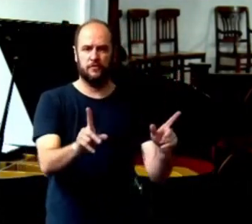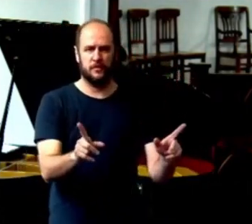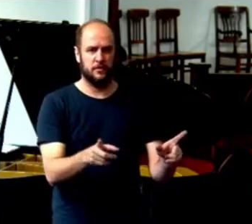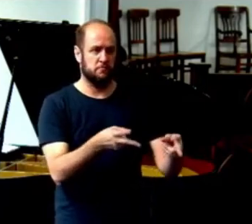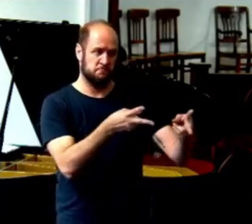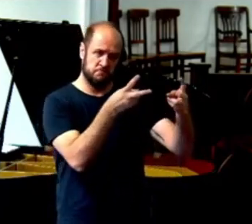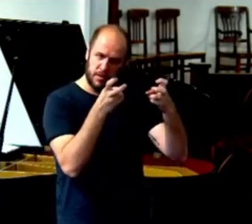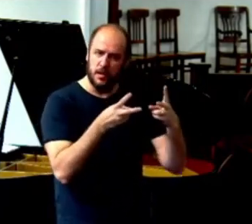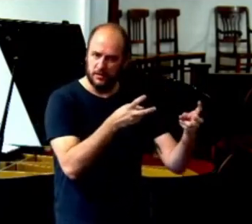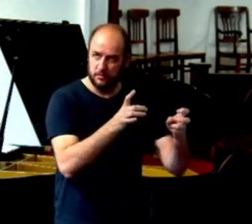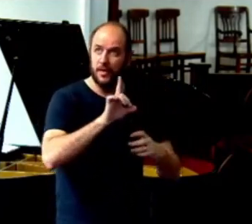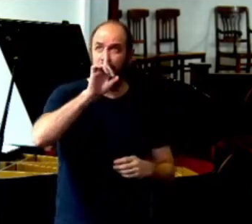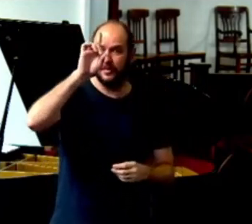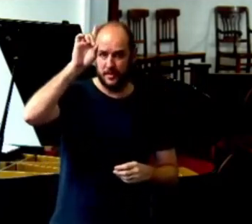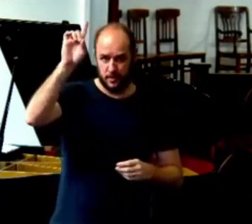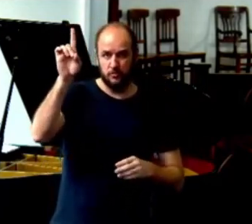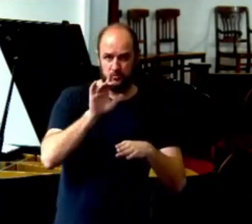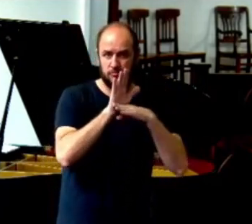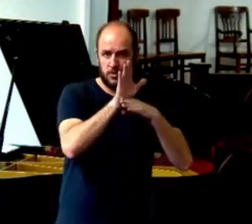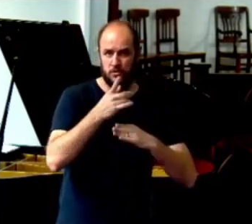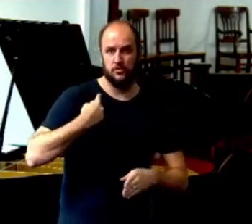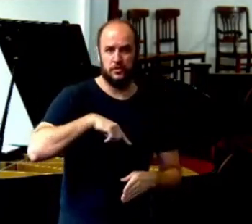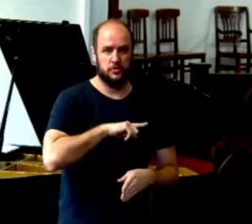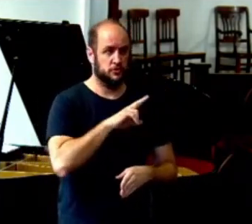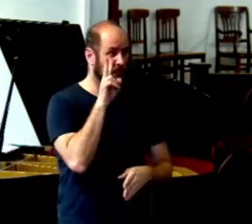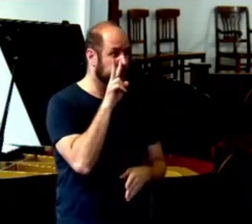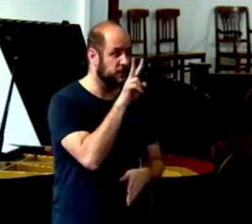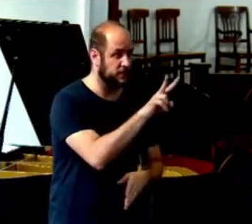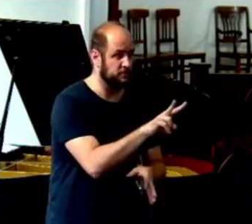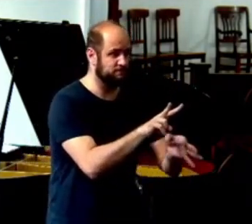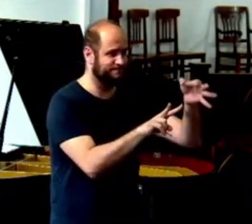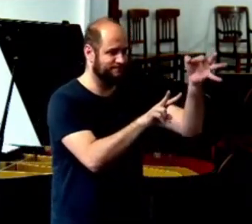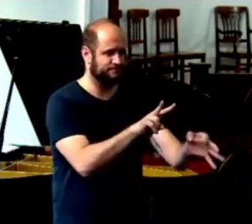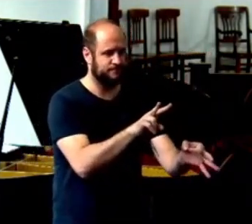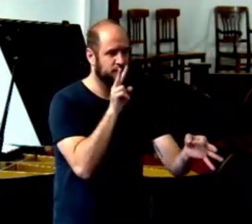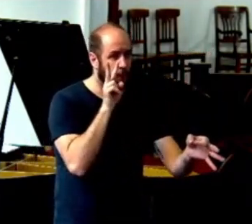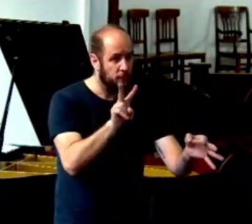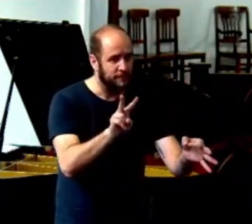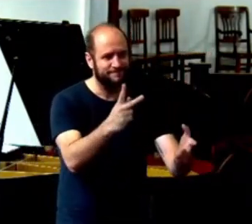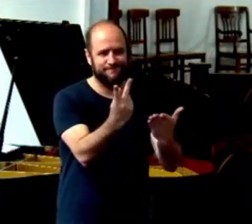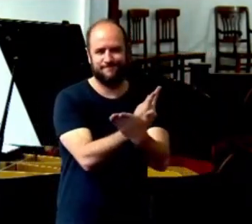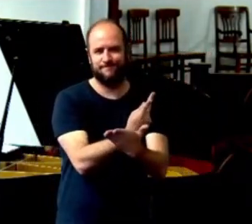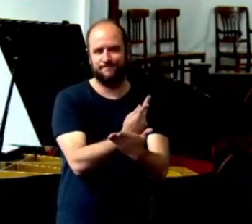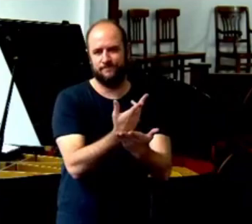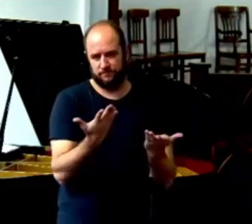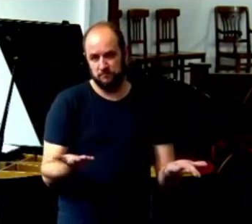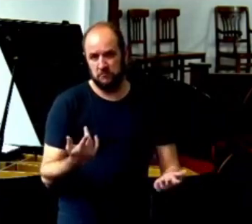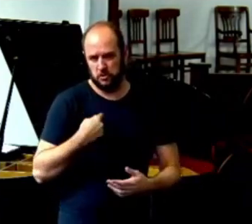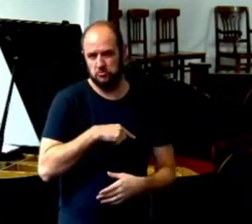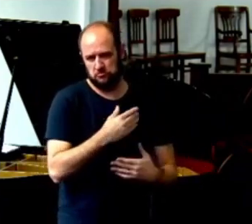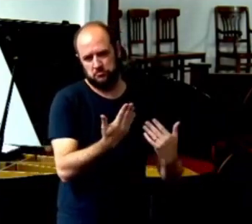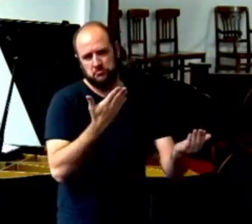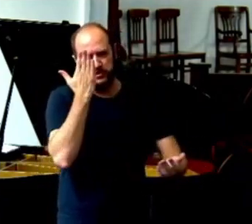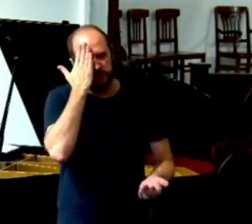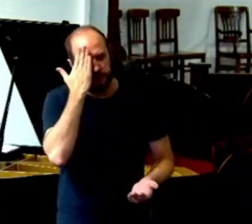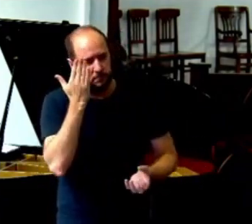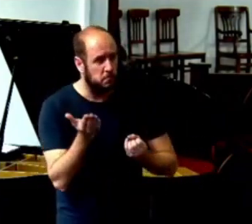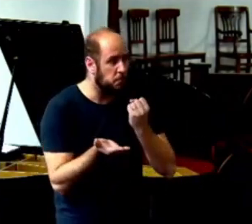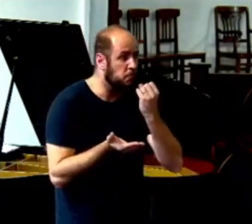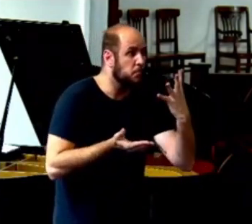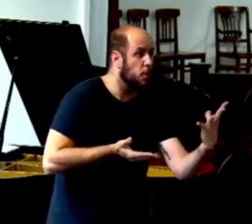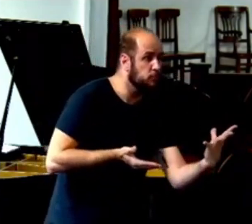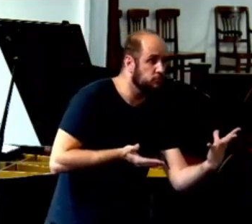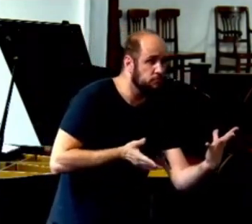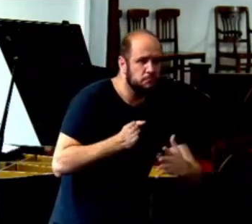temos a capacidade dada por Deus de avaliar aquilo que é certo daquilo que é errado, aquilo que é